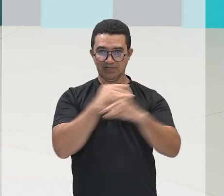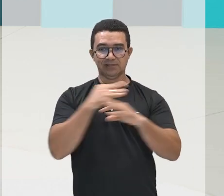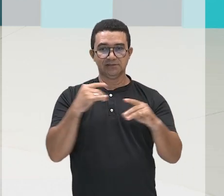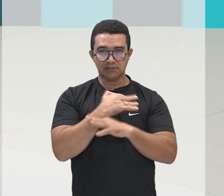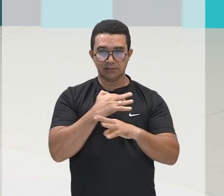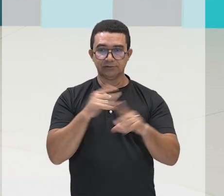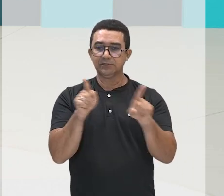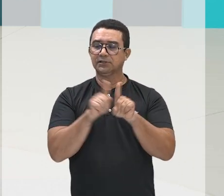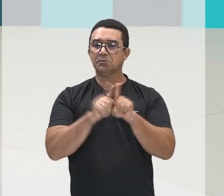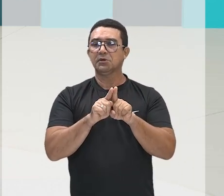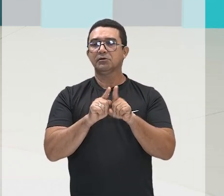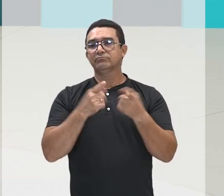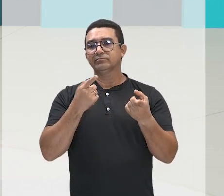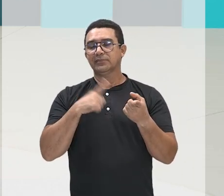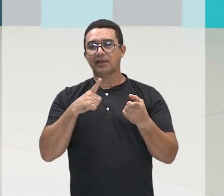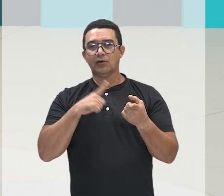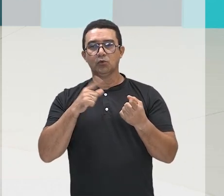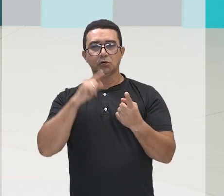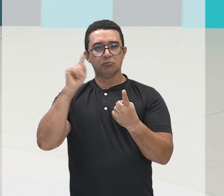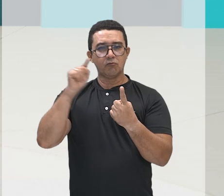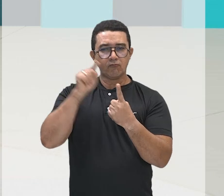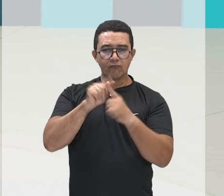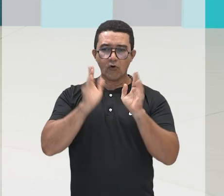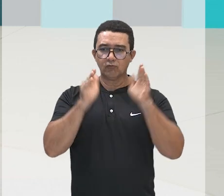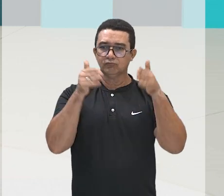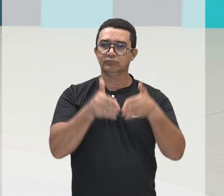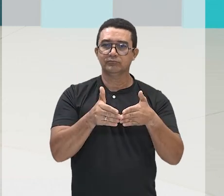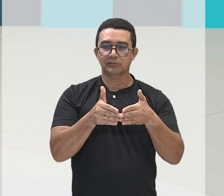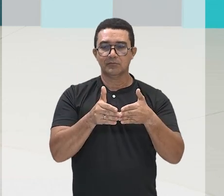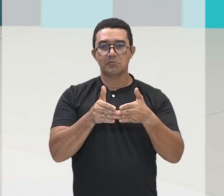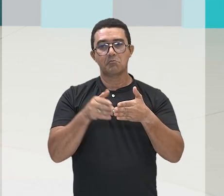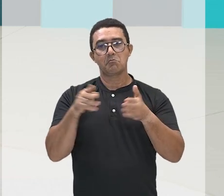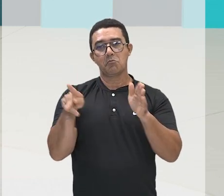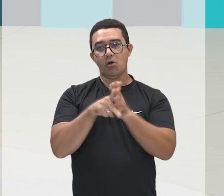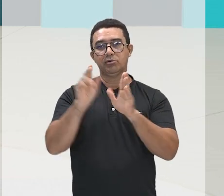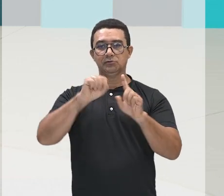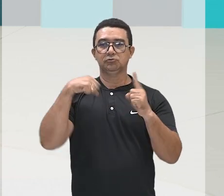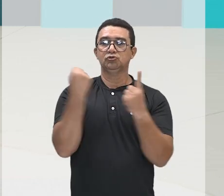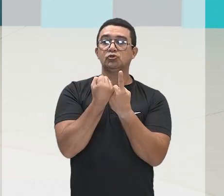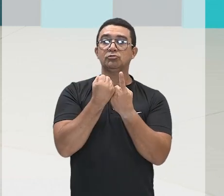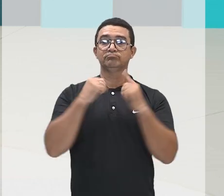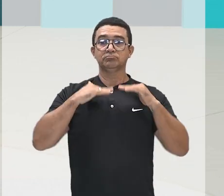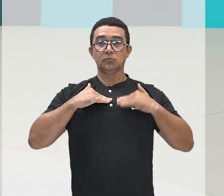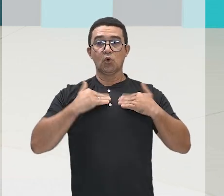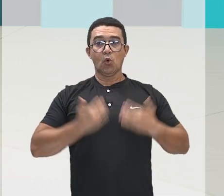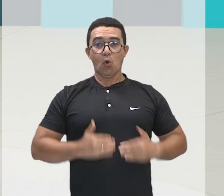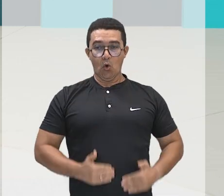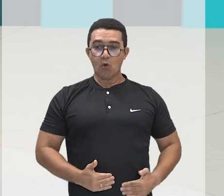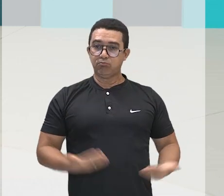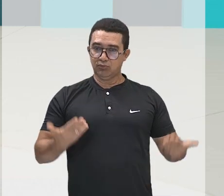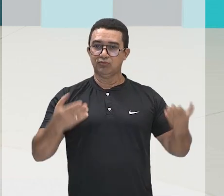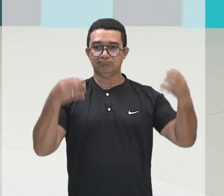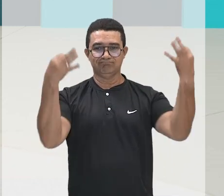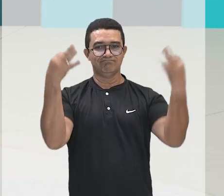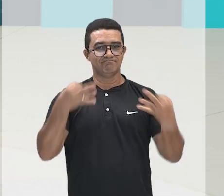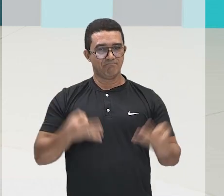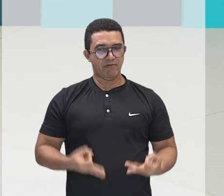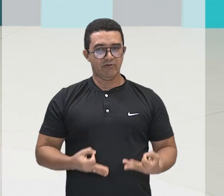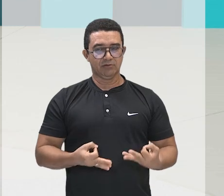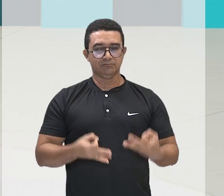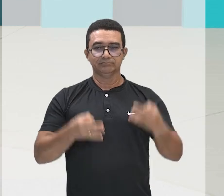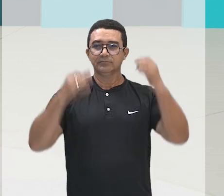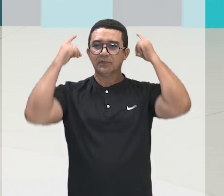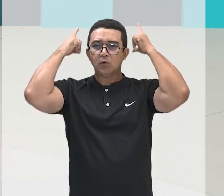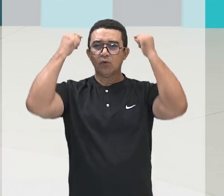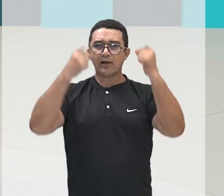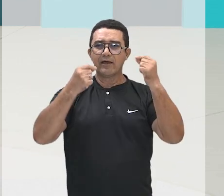um ideal sociológico, daquela época, de corpo perfeito. Então, a Grécia